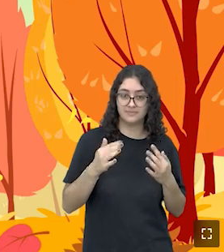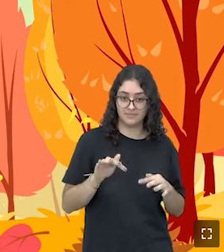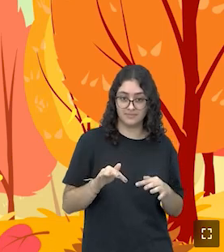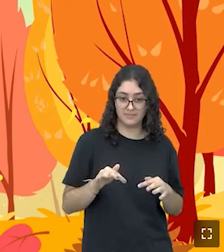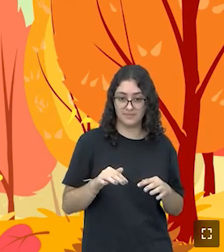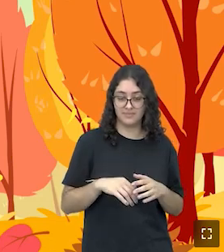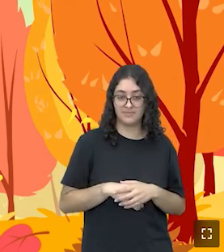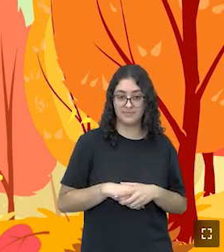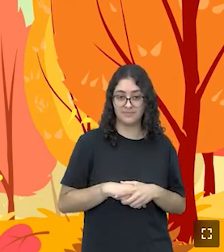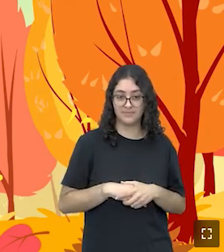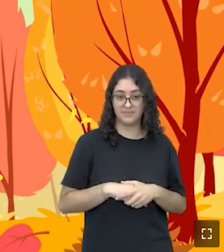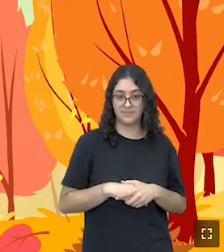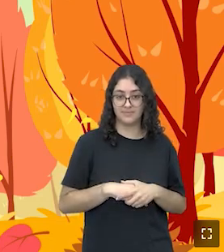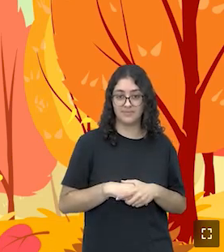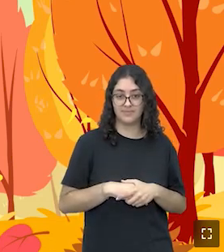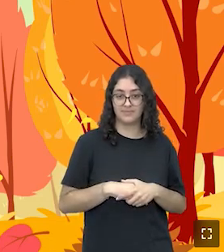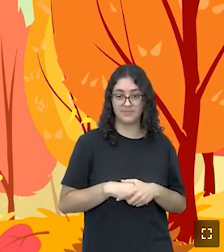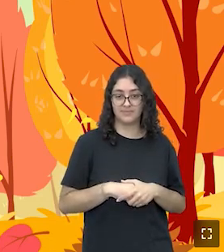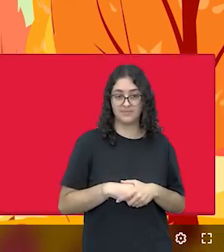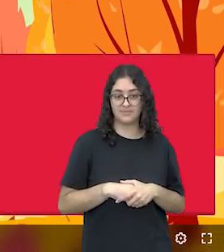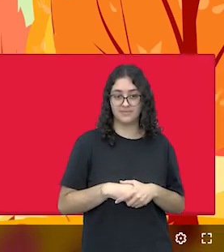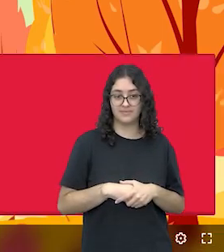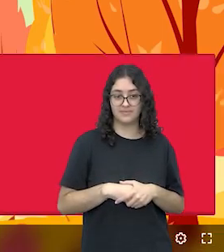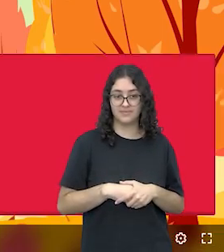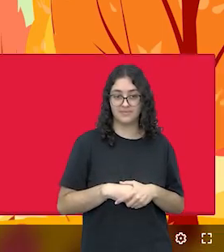apresentação. Vamos pro próximo.